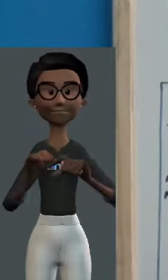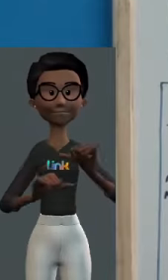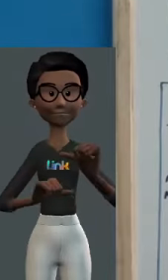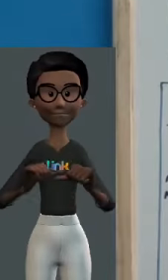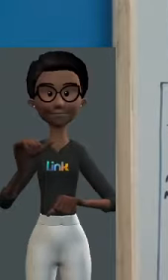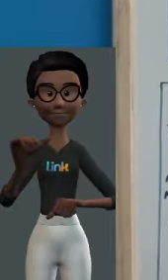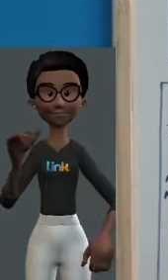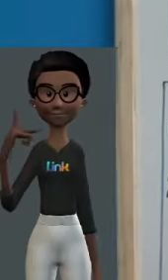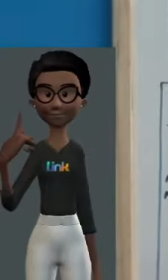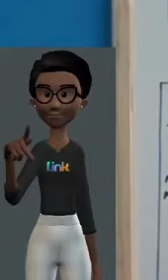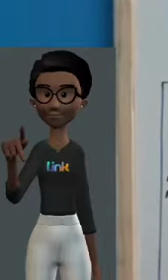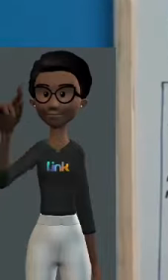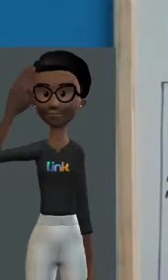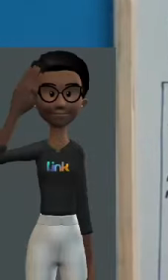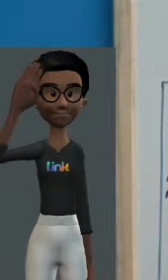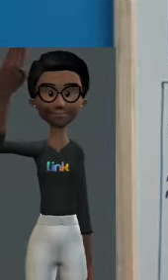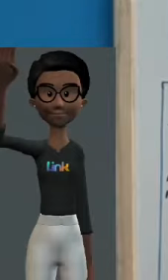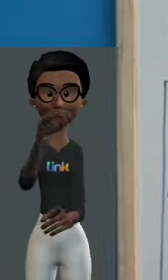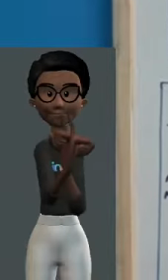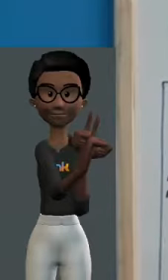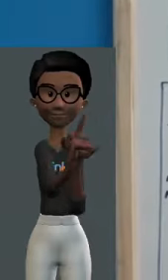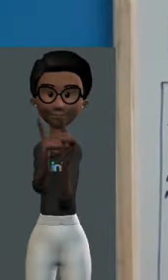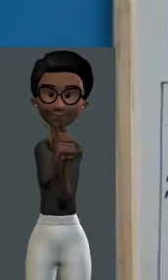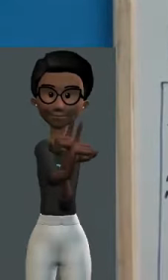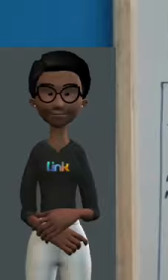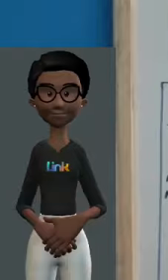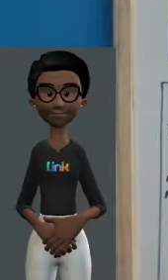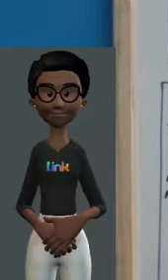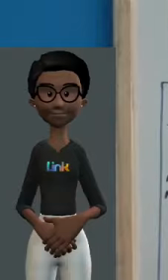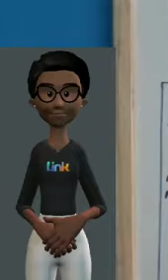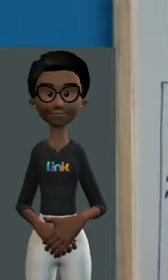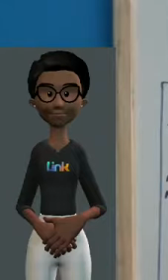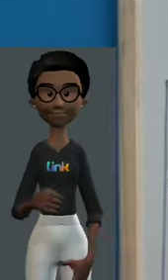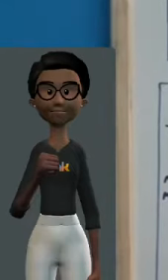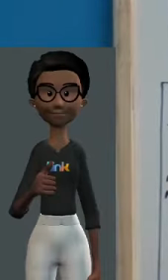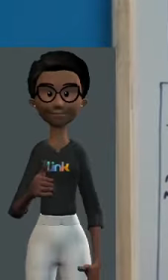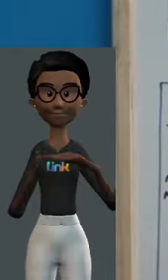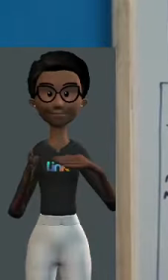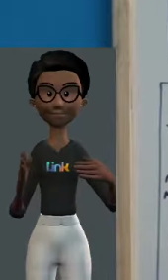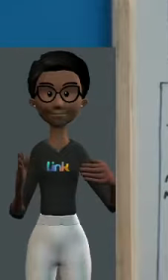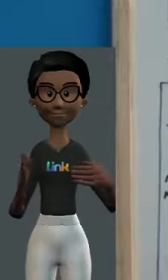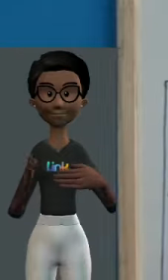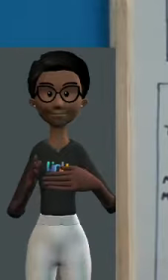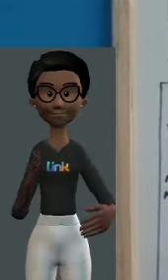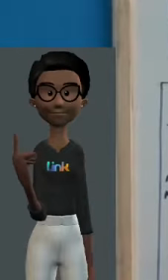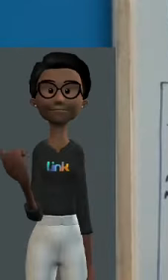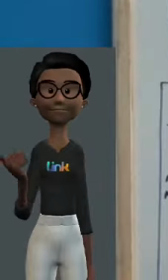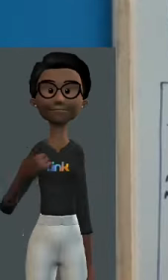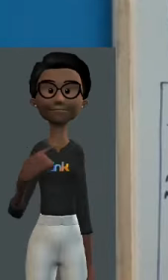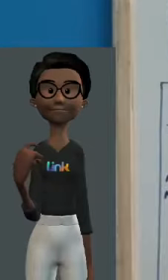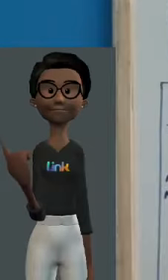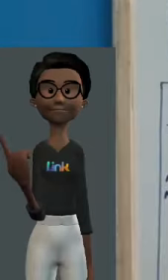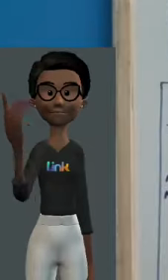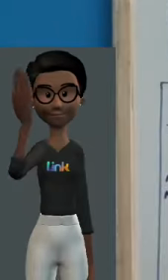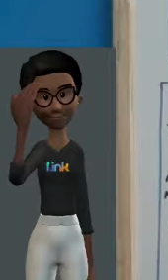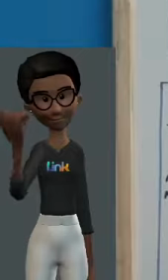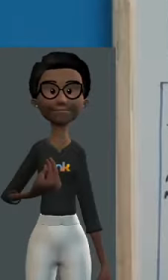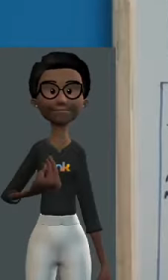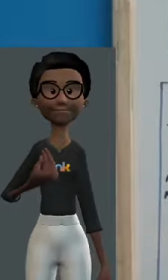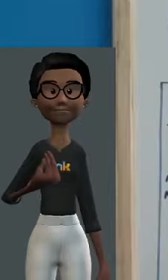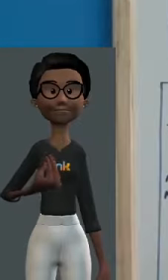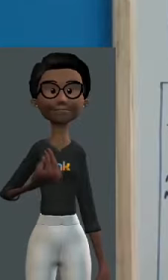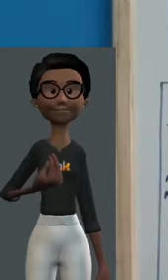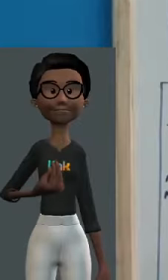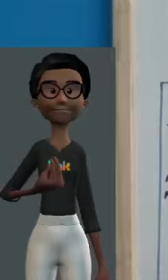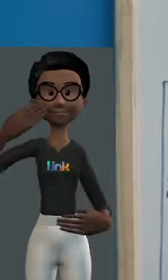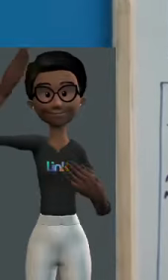Quanto à existência ou não de Sócrates, ou se ele era um personagem de Platão, eu abordo isso rapidamente no vídeo